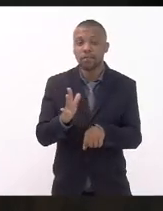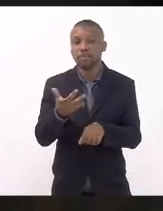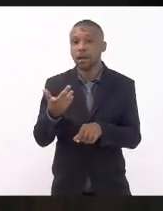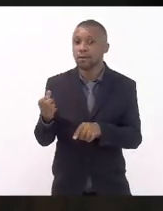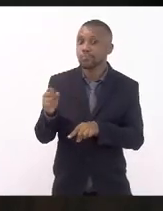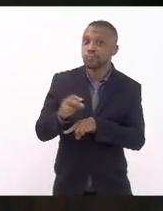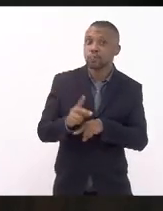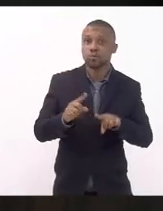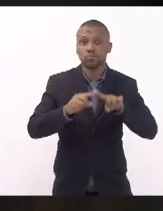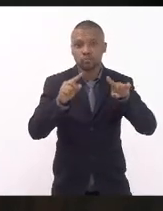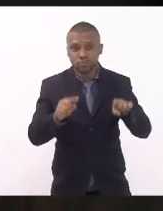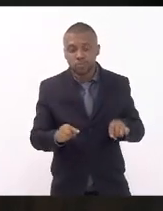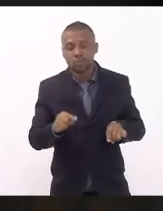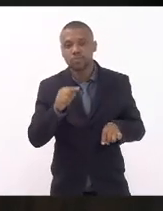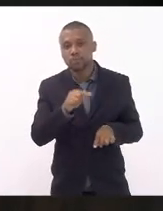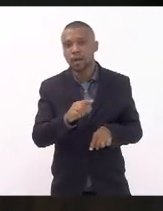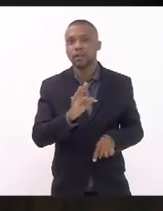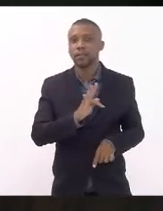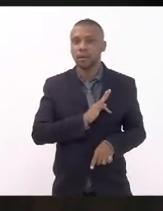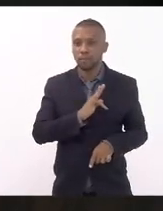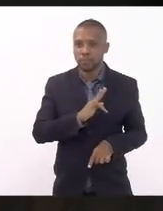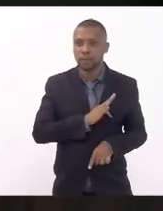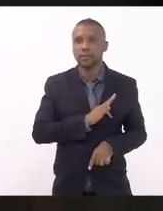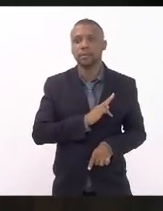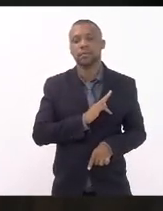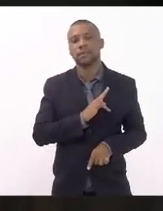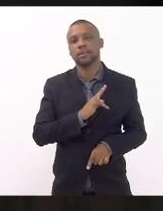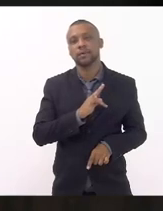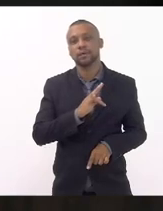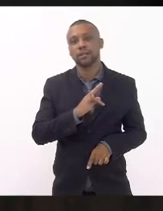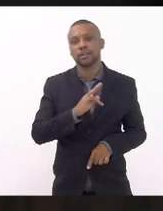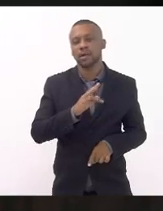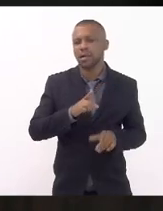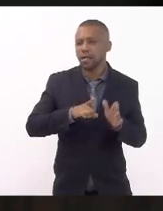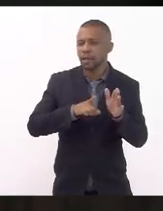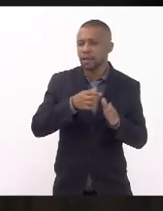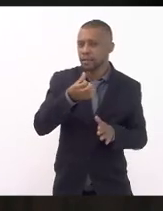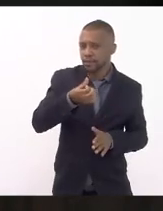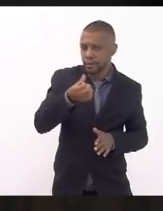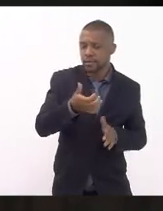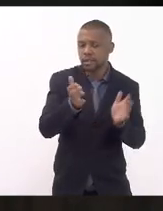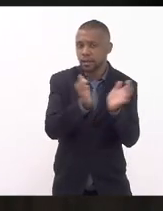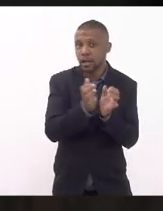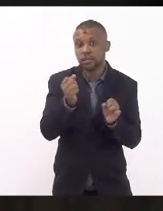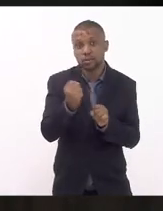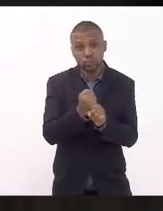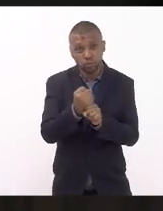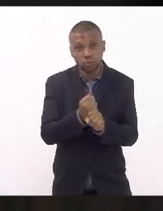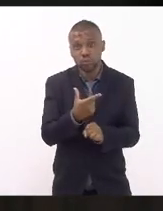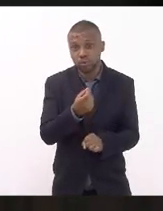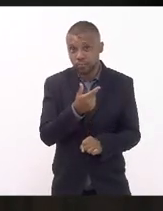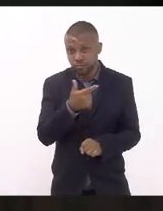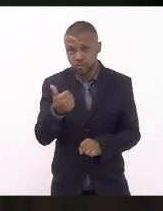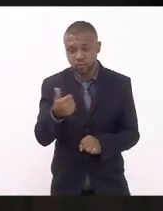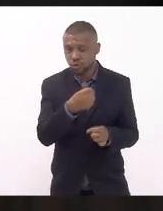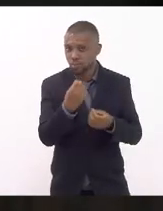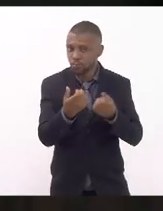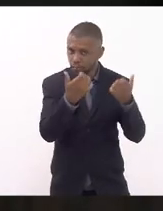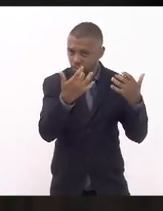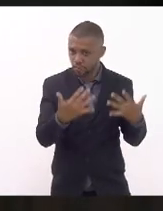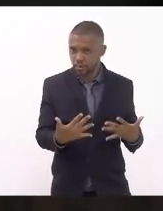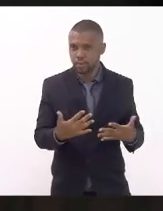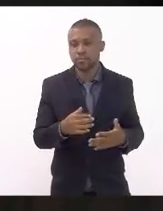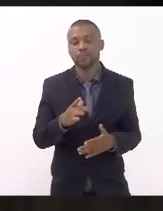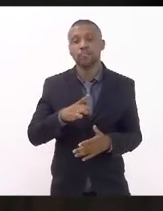provimento de cargo de inspetor da polícia de sexta classe, iniciada no ano de 2021, na forma que menciono.